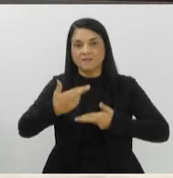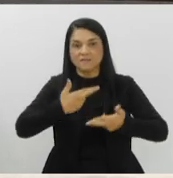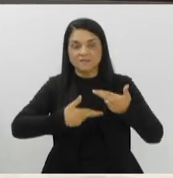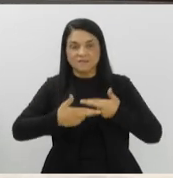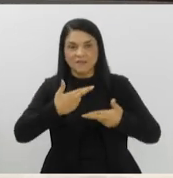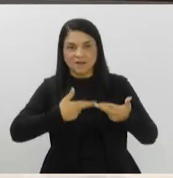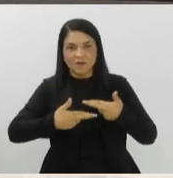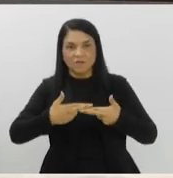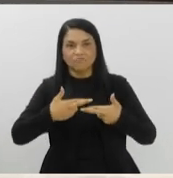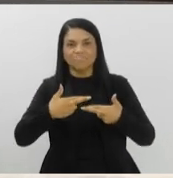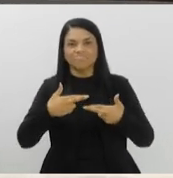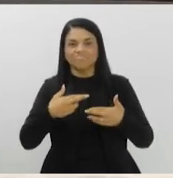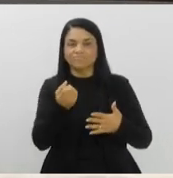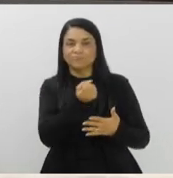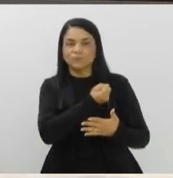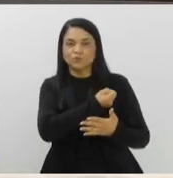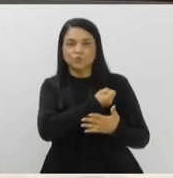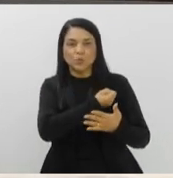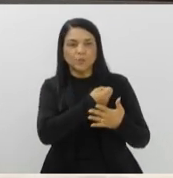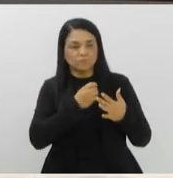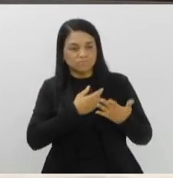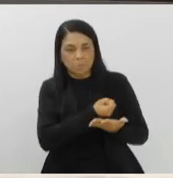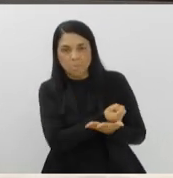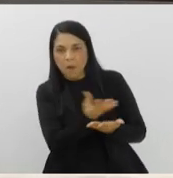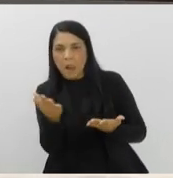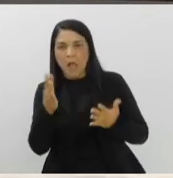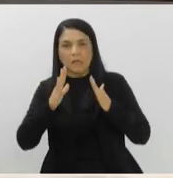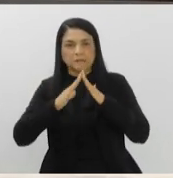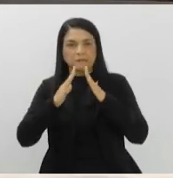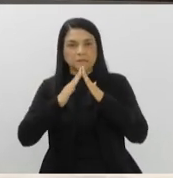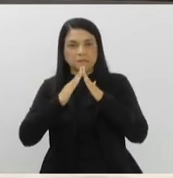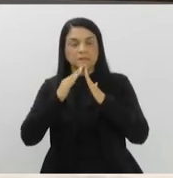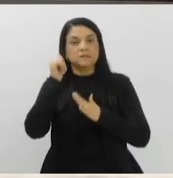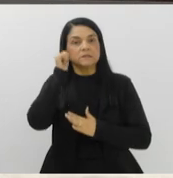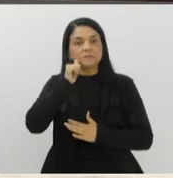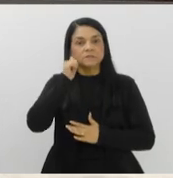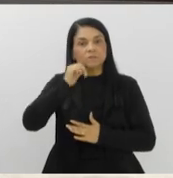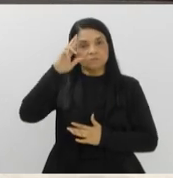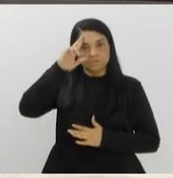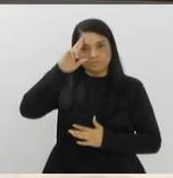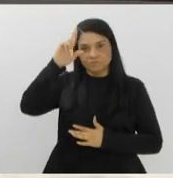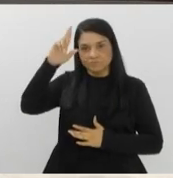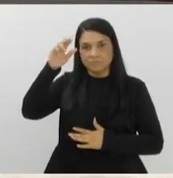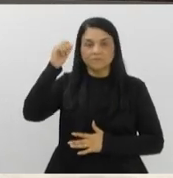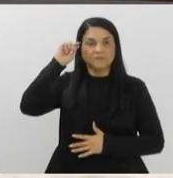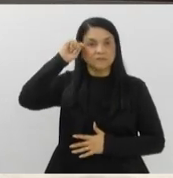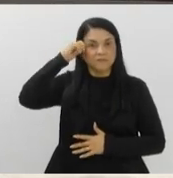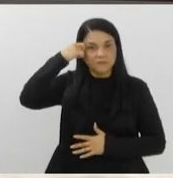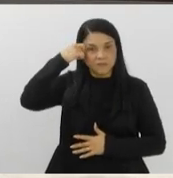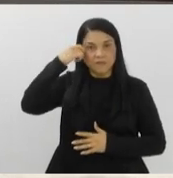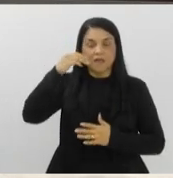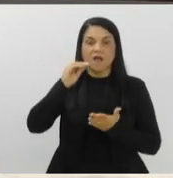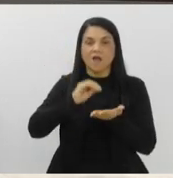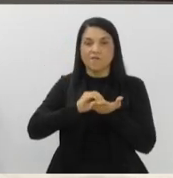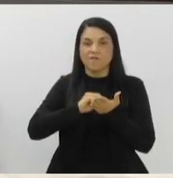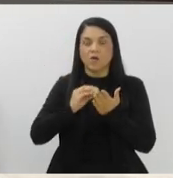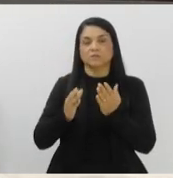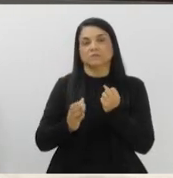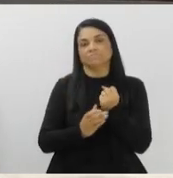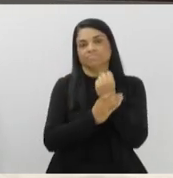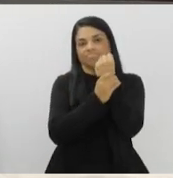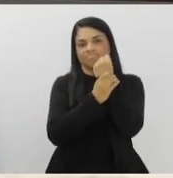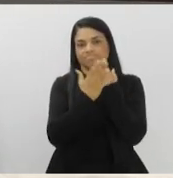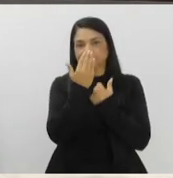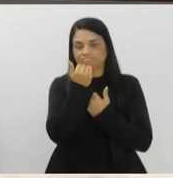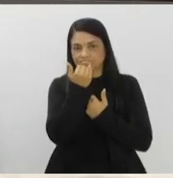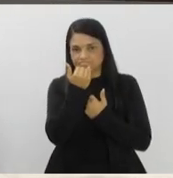esses números de lares que são chefiados por mulheres negras e a insegurança alimentar, que